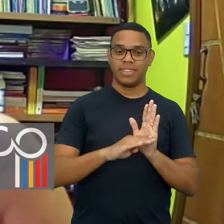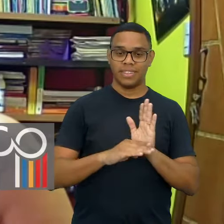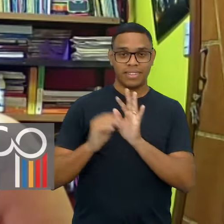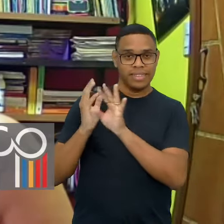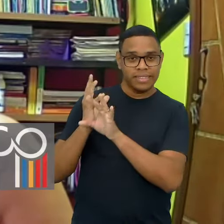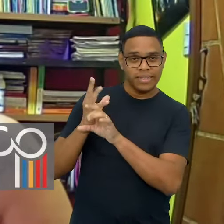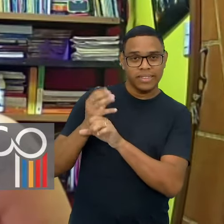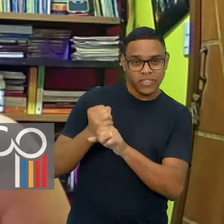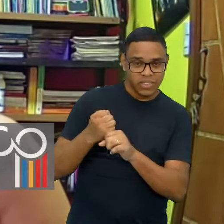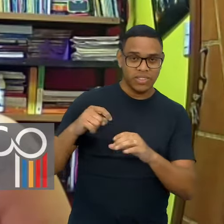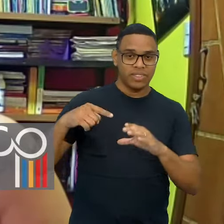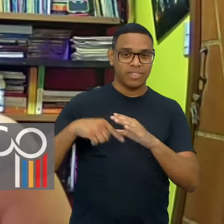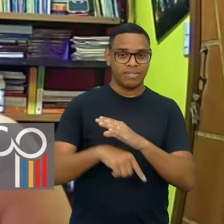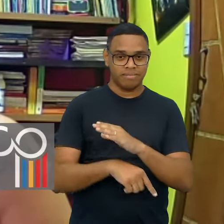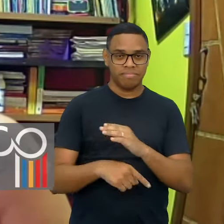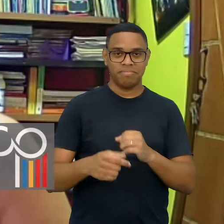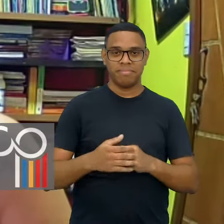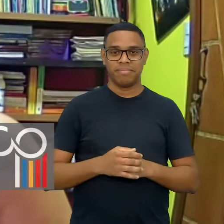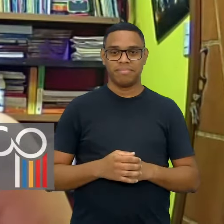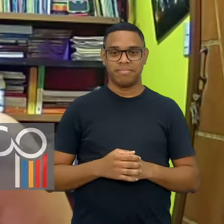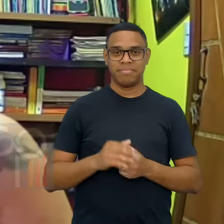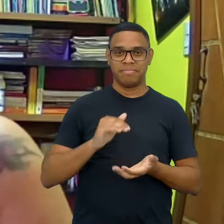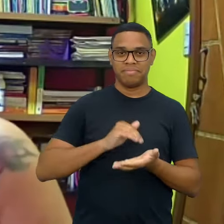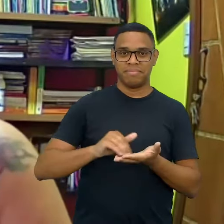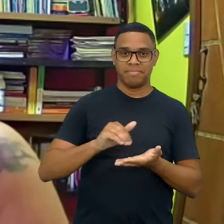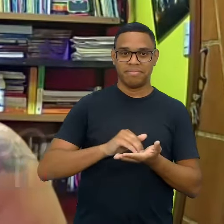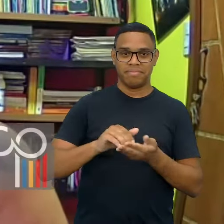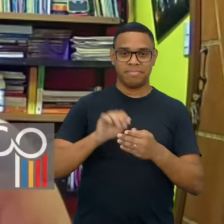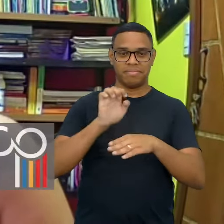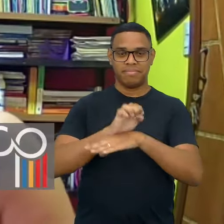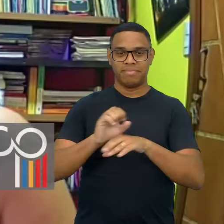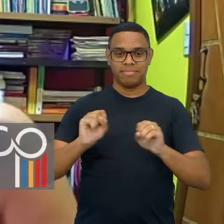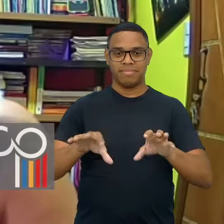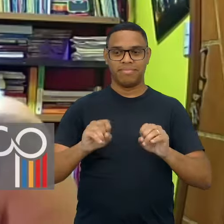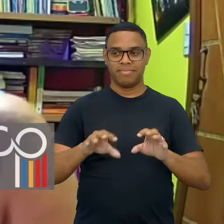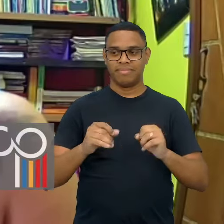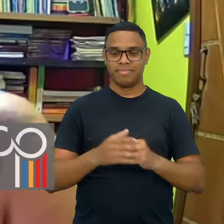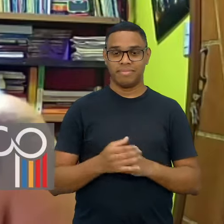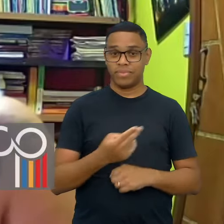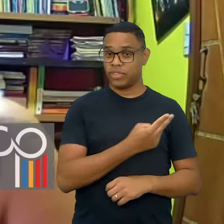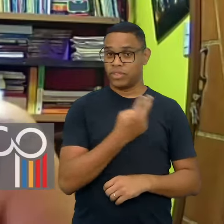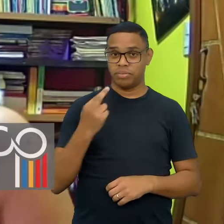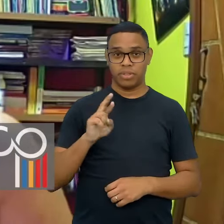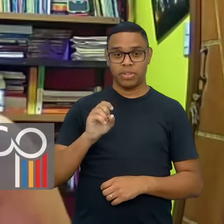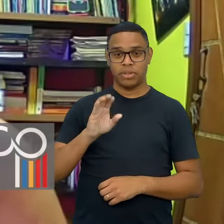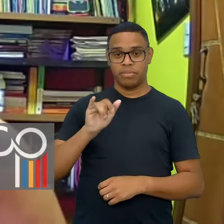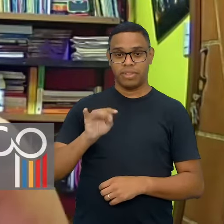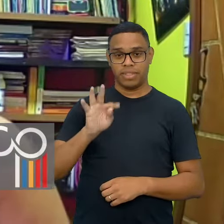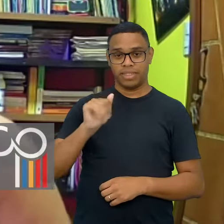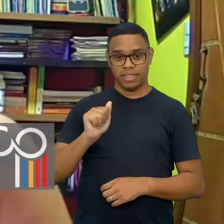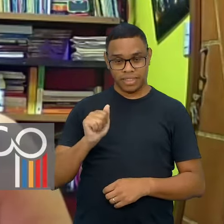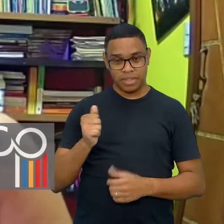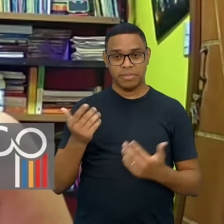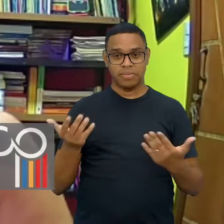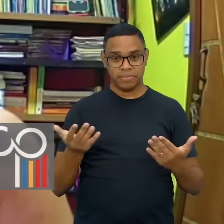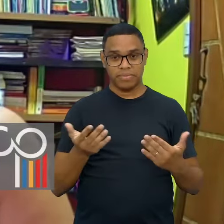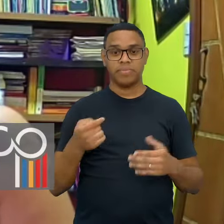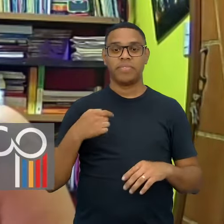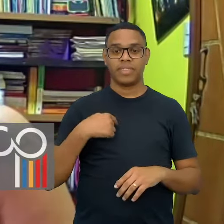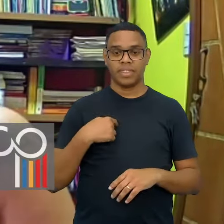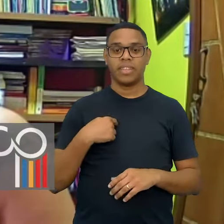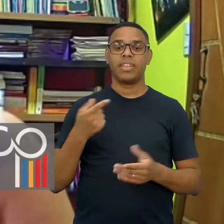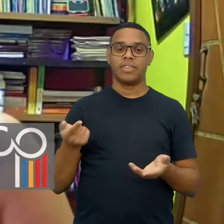recuperação e aprofundamento proposto pela Secretaria Estadual da Educação. Meu nome é Roberta Castro e, assim como vocês, estou no